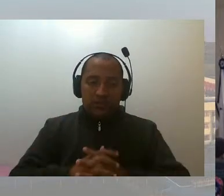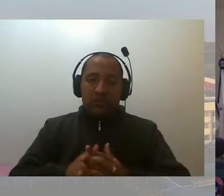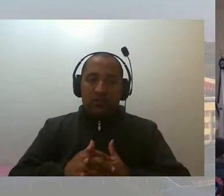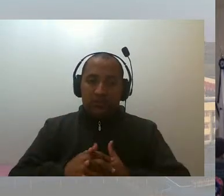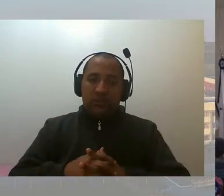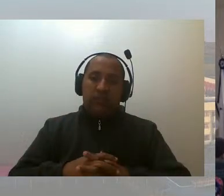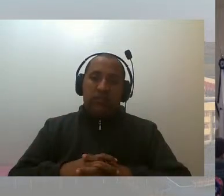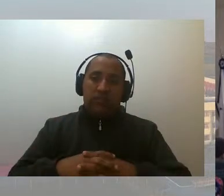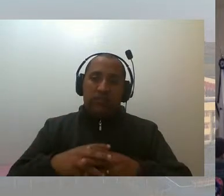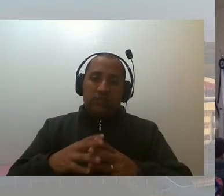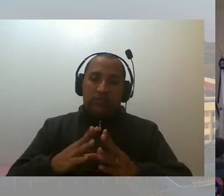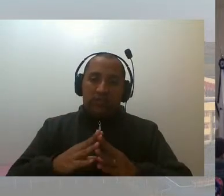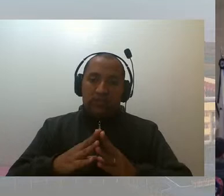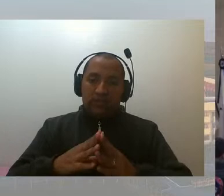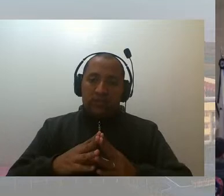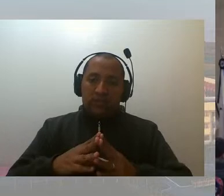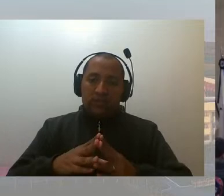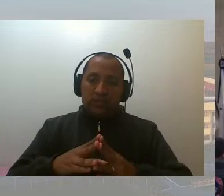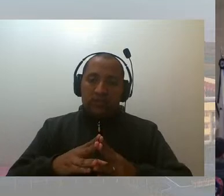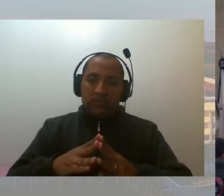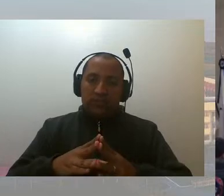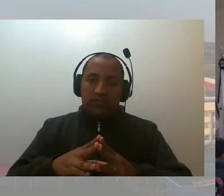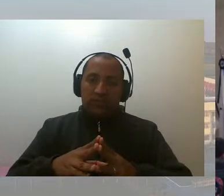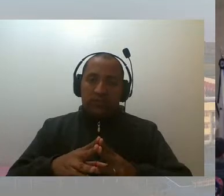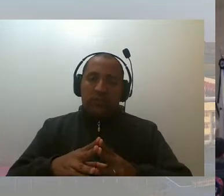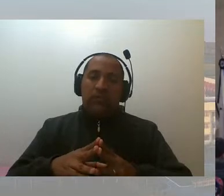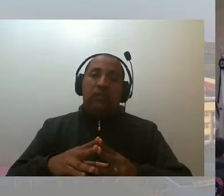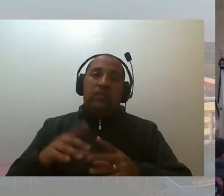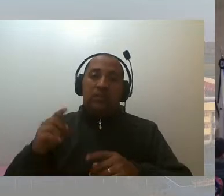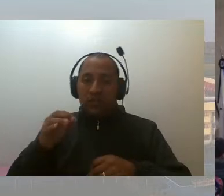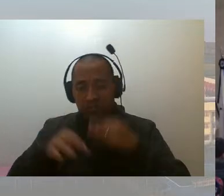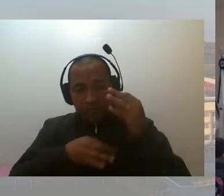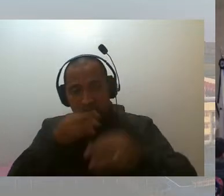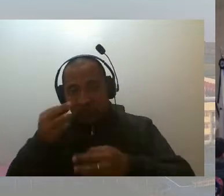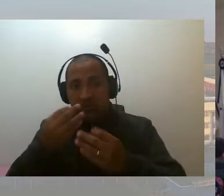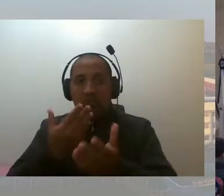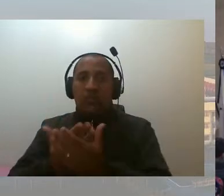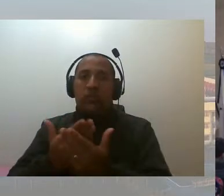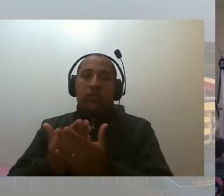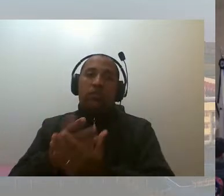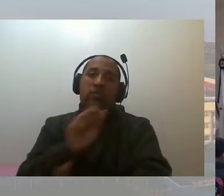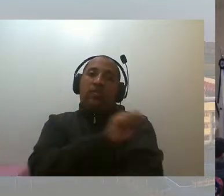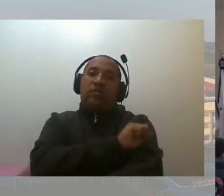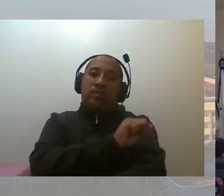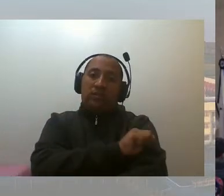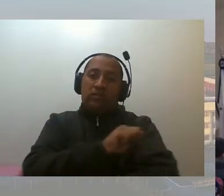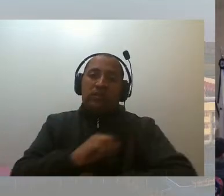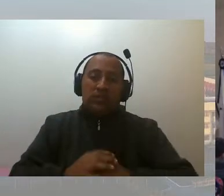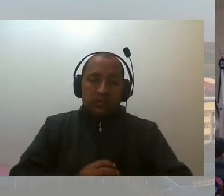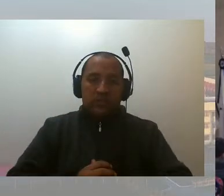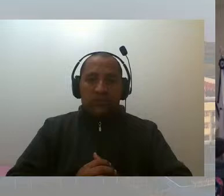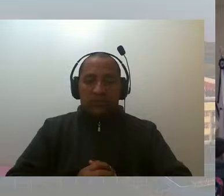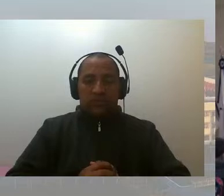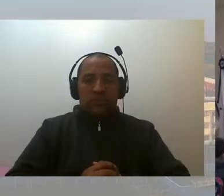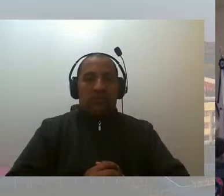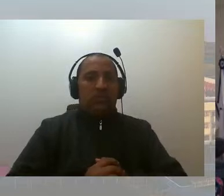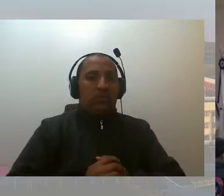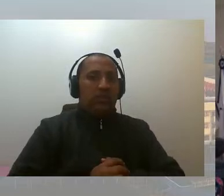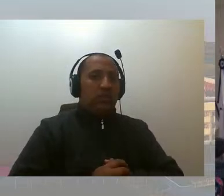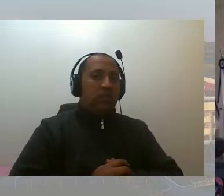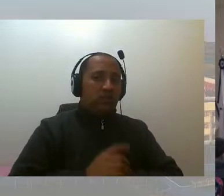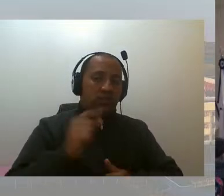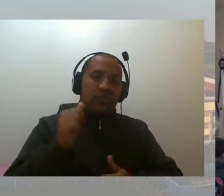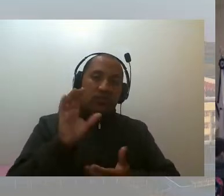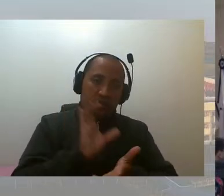que é a correspondência e a manifestação dos estudantes em relação aos nossos recursos. A gente